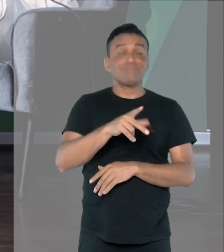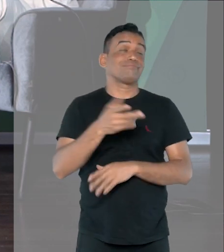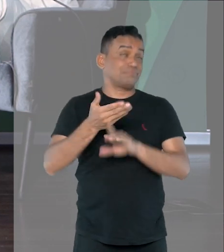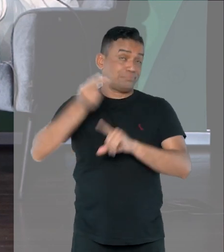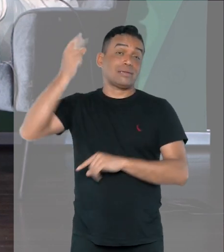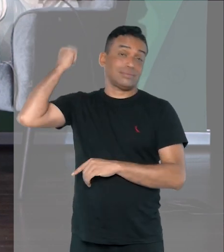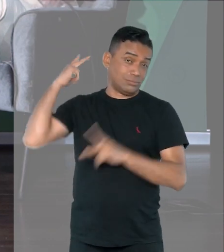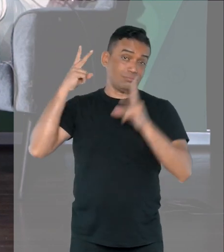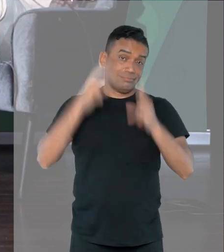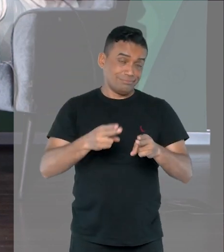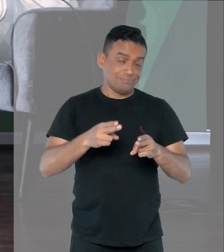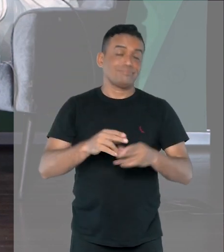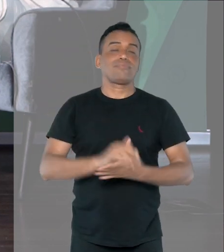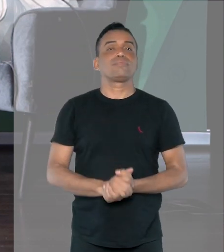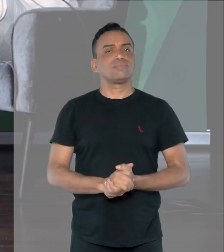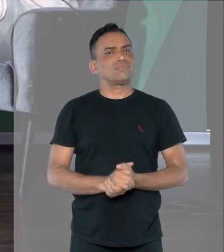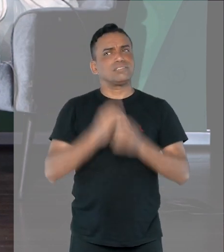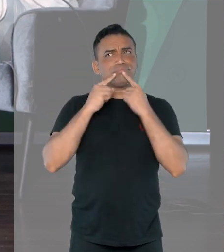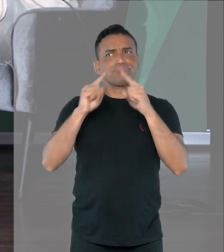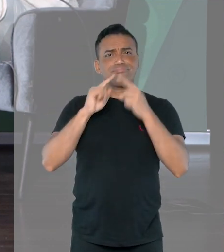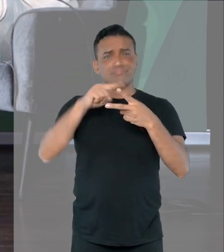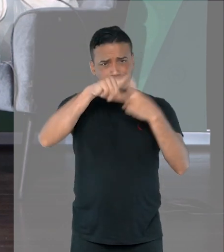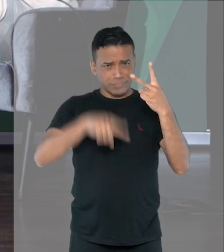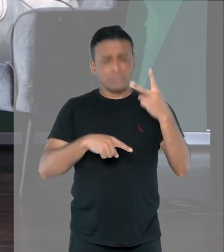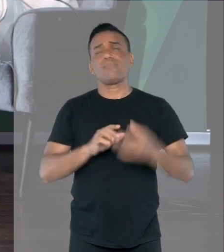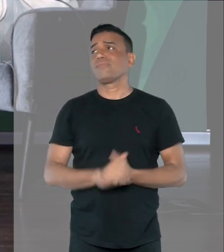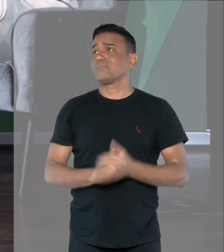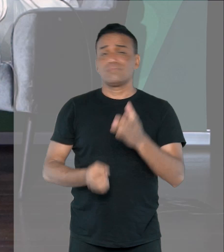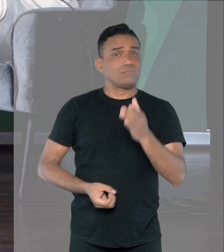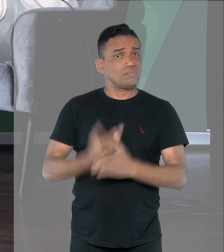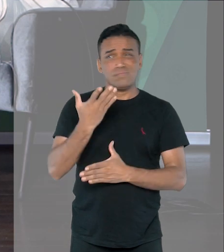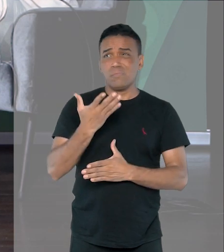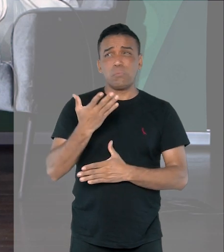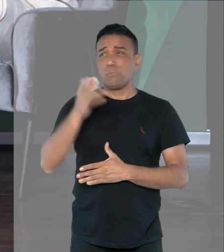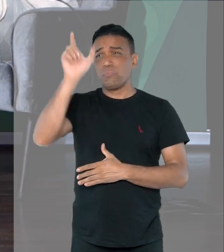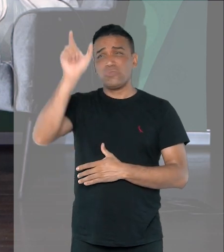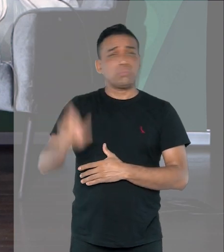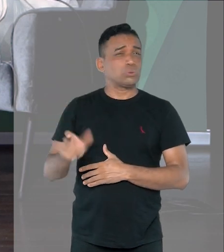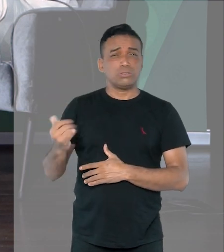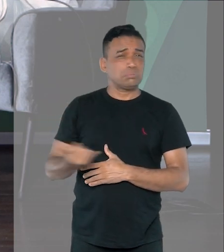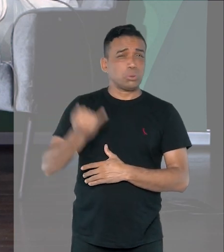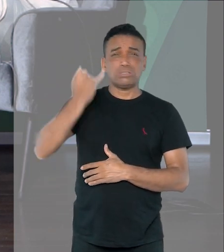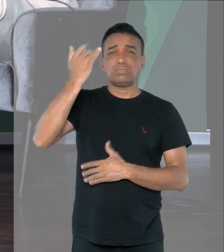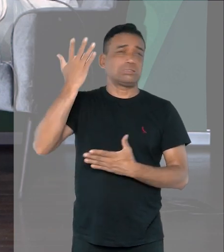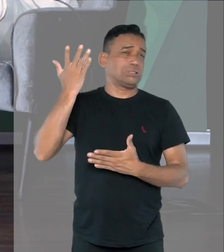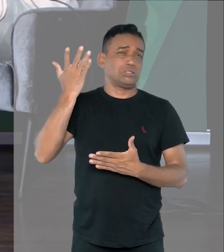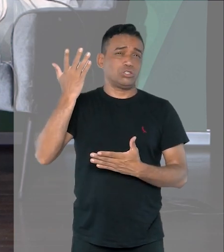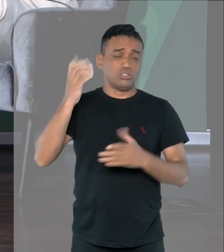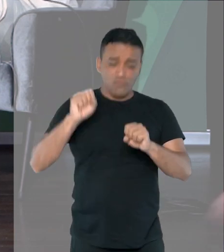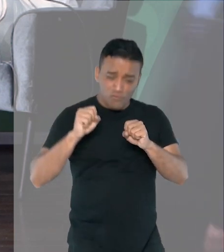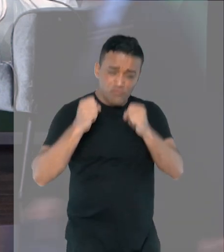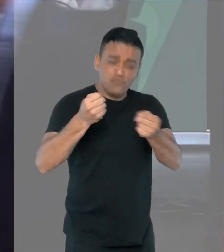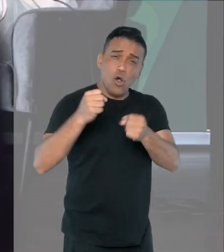mesma coisa. E eles se queixam de duas coisas. Eles dizem, olha, não aparece nenhum herói, não aparece ninguém aí com carisma, com